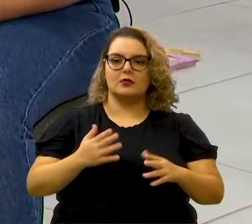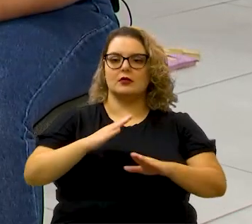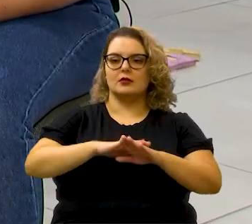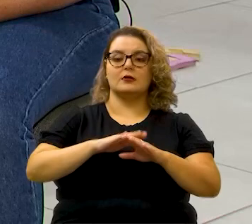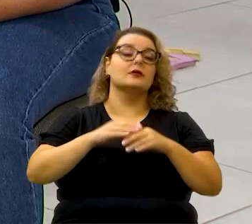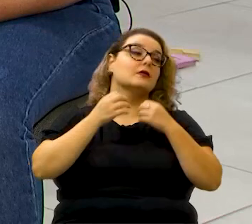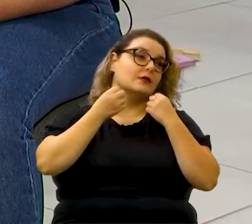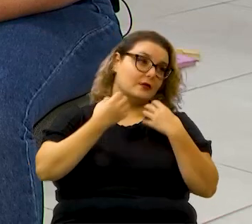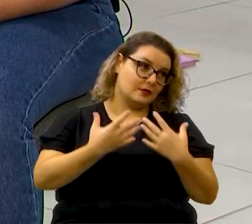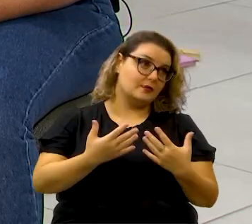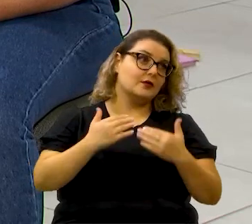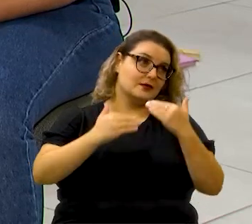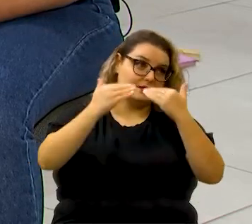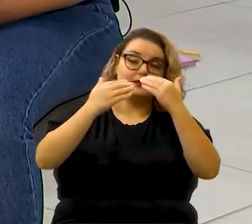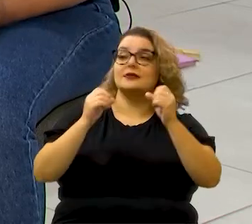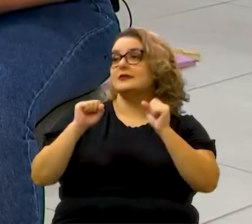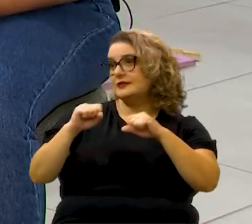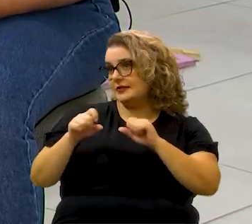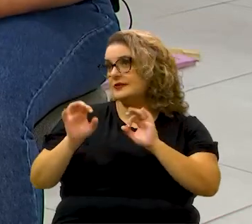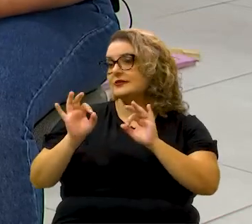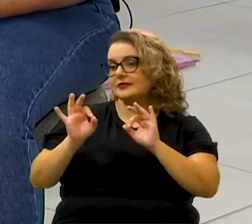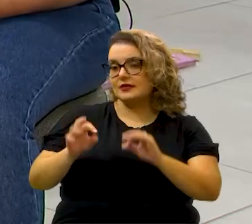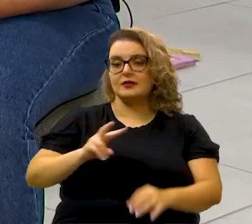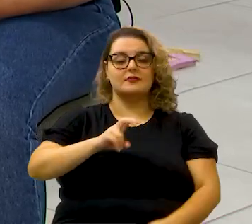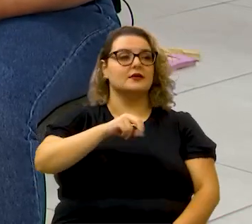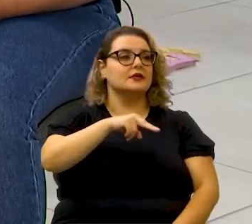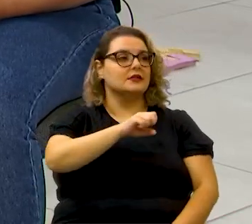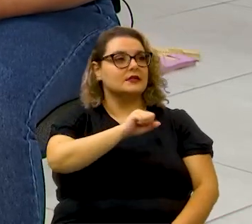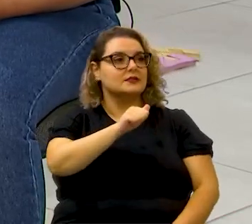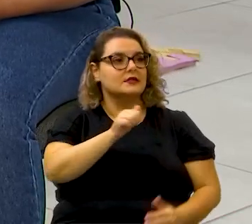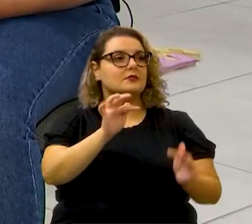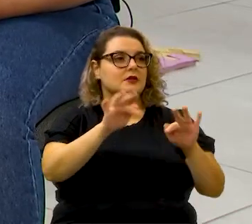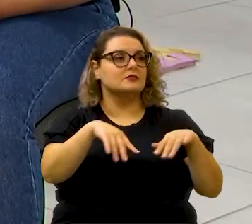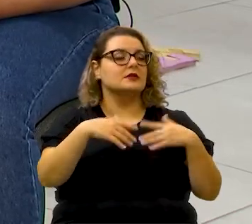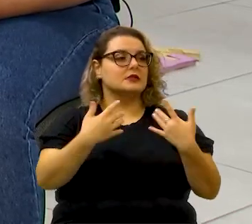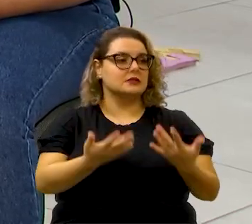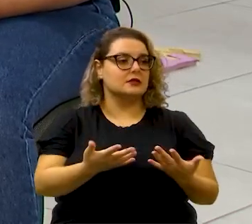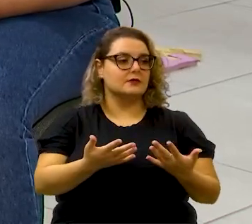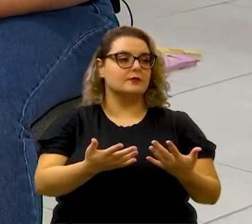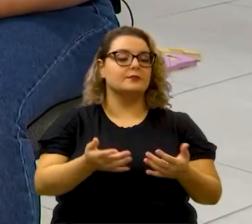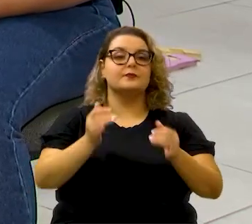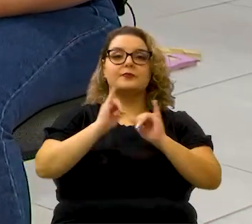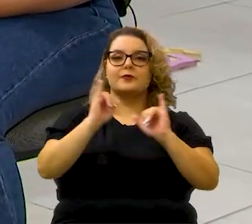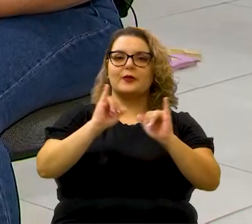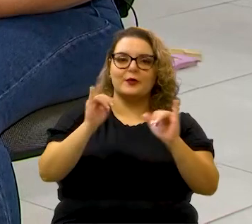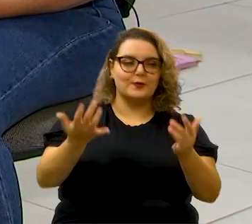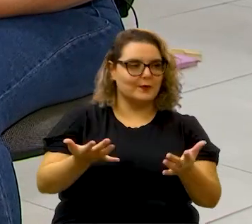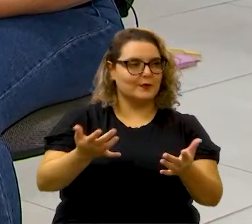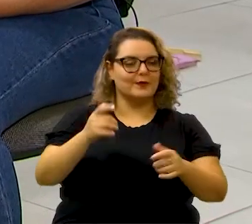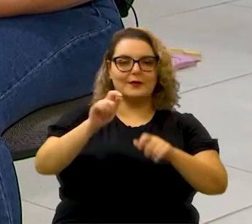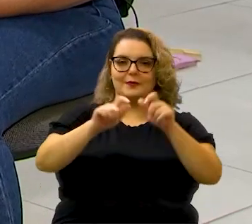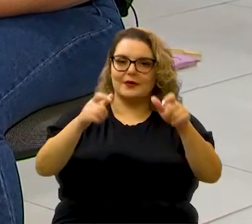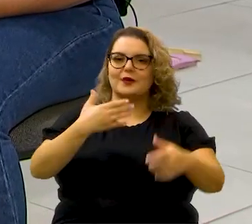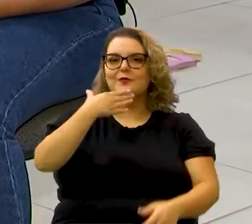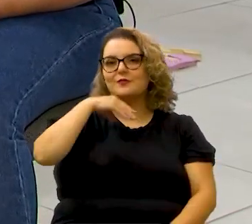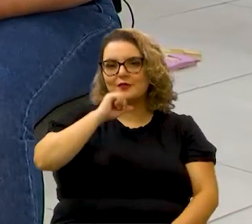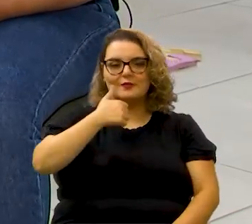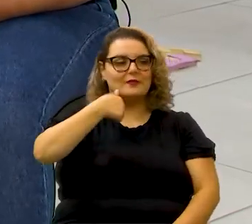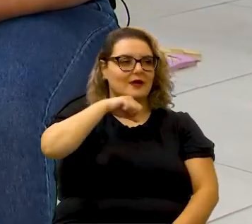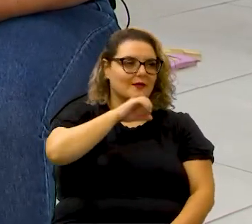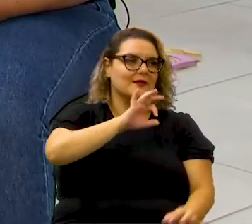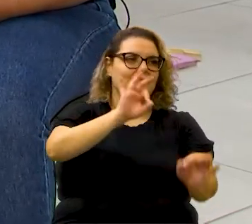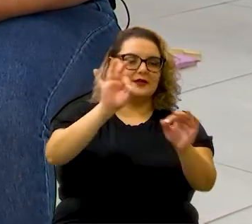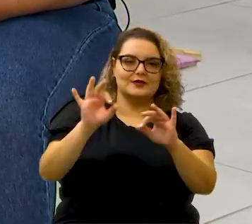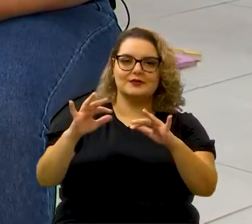mesmas atividades. Que bom, né, Vanessa? Então, estamos evoluindo, né? Com certeza. Ô, Vanessa, para a gente finalizar, então, mande um recado aí para